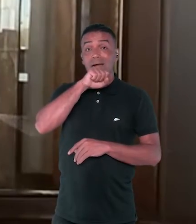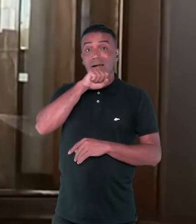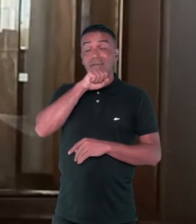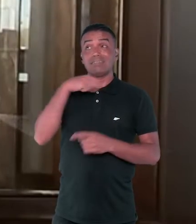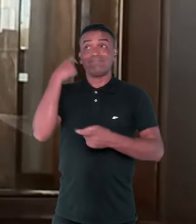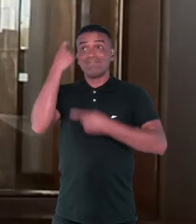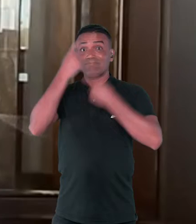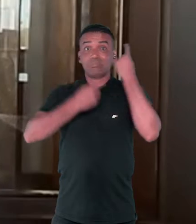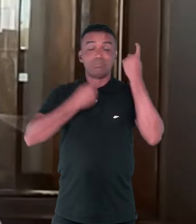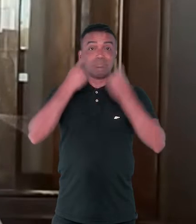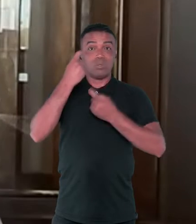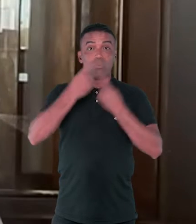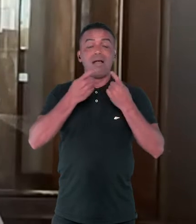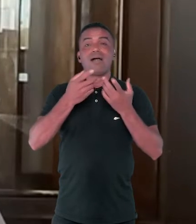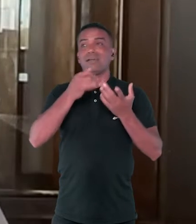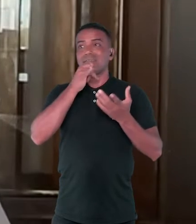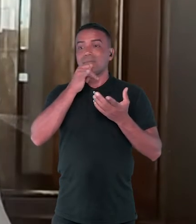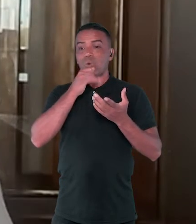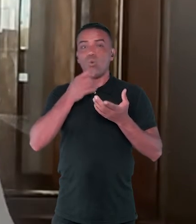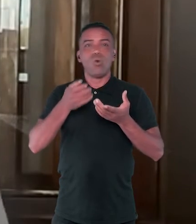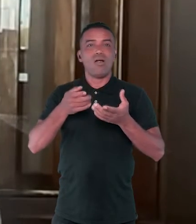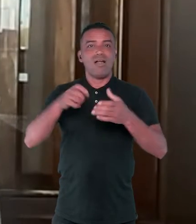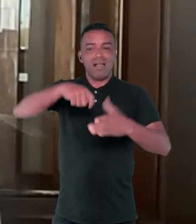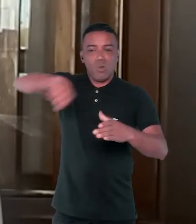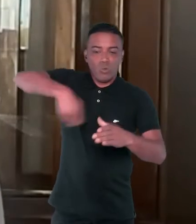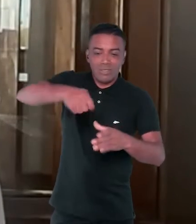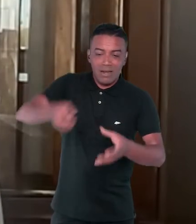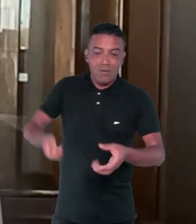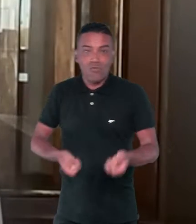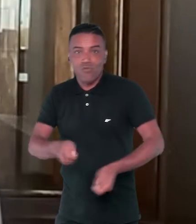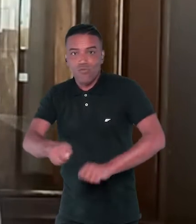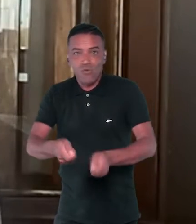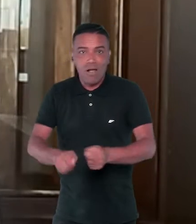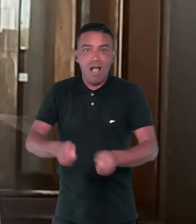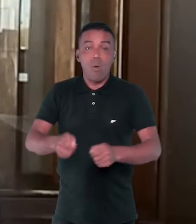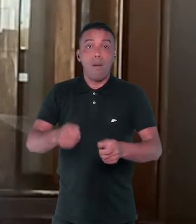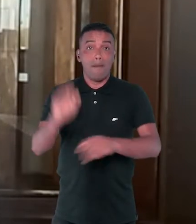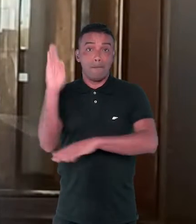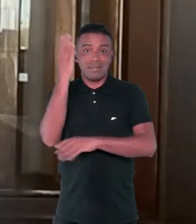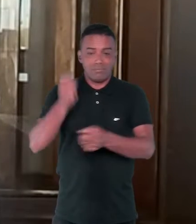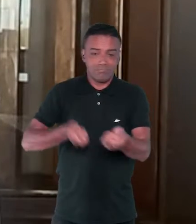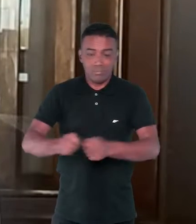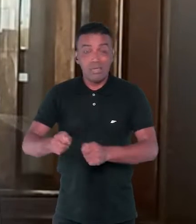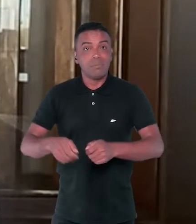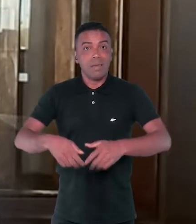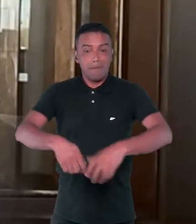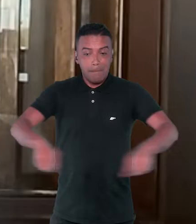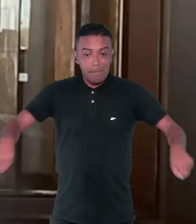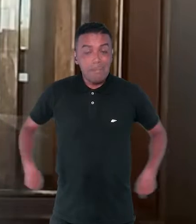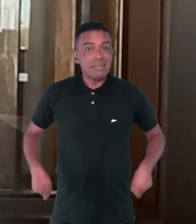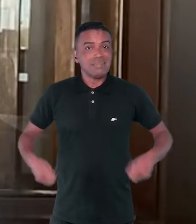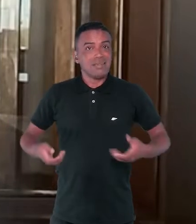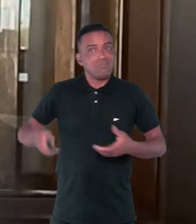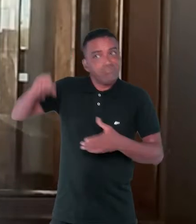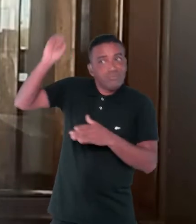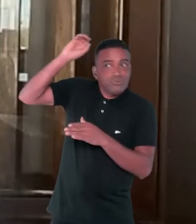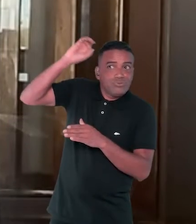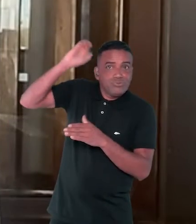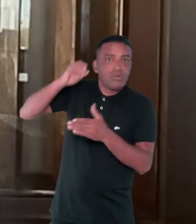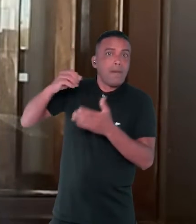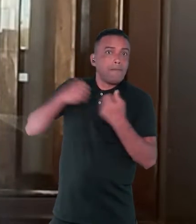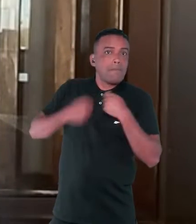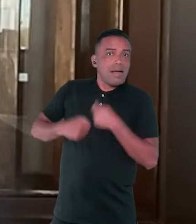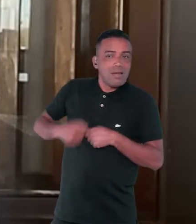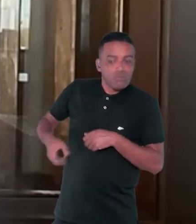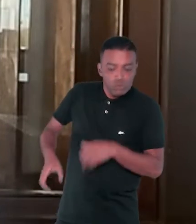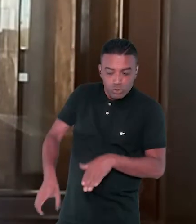mãe ficava naquele fogão a lenha, mantendo a água morna, porque o banho era de bacia, né? Mantendo a água morna para que ele chegasse e pudesse